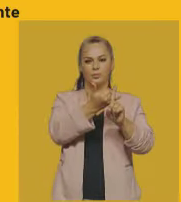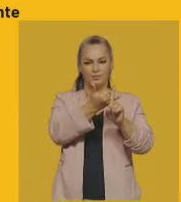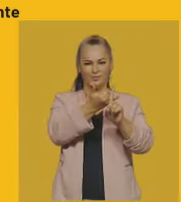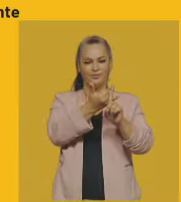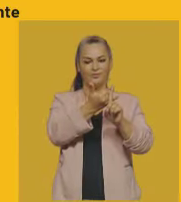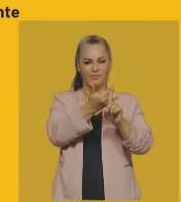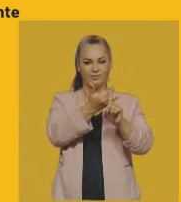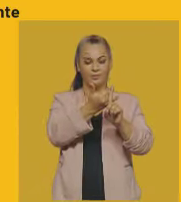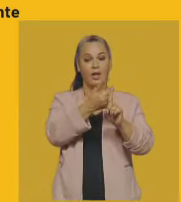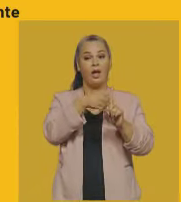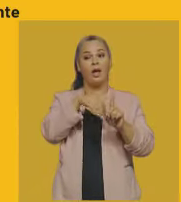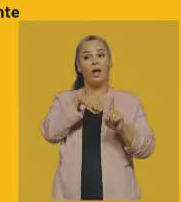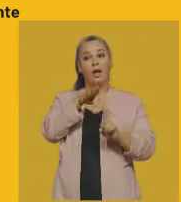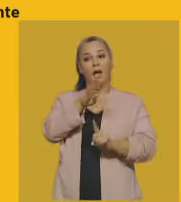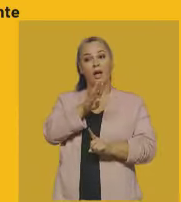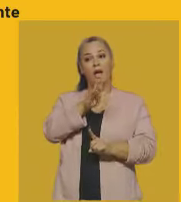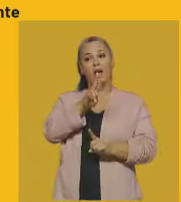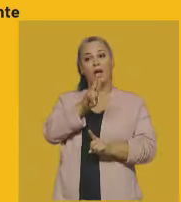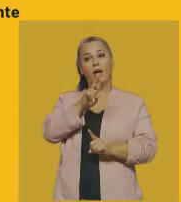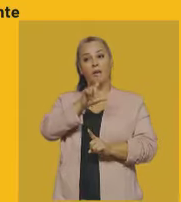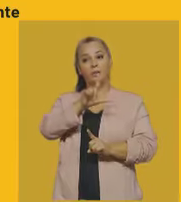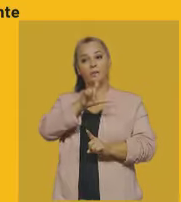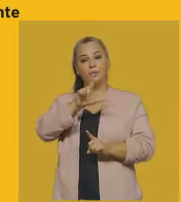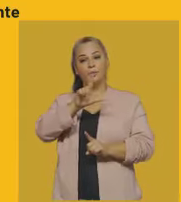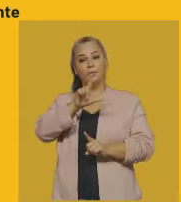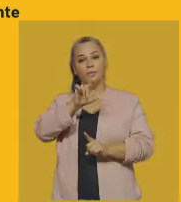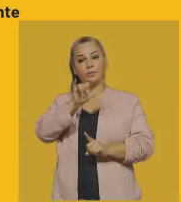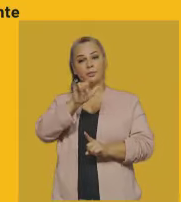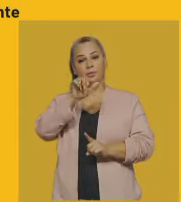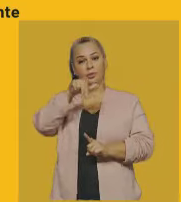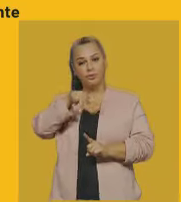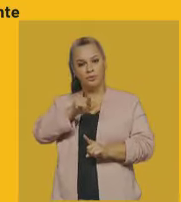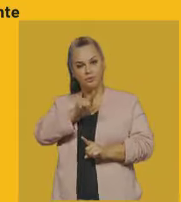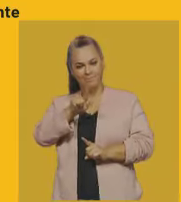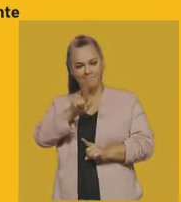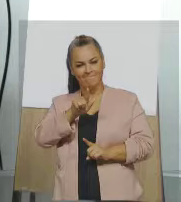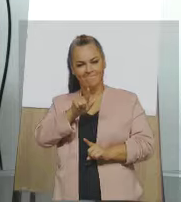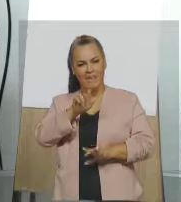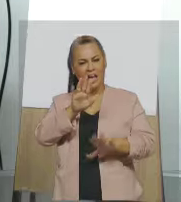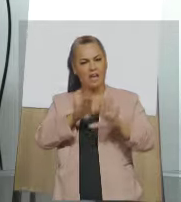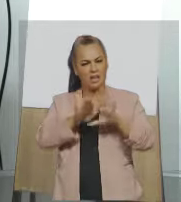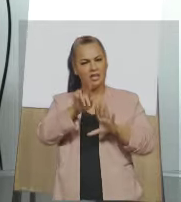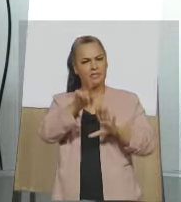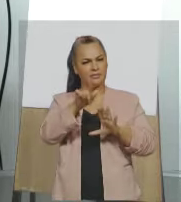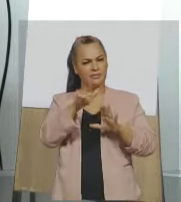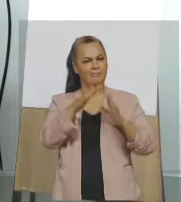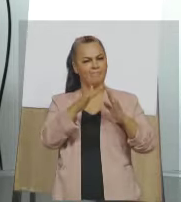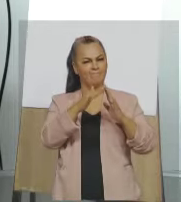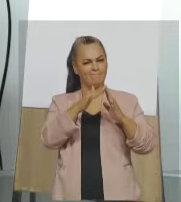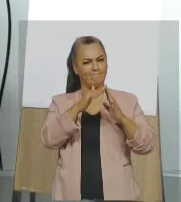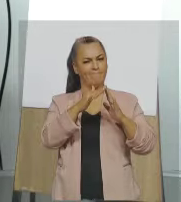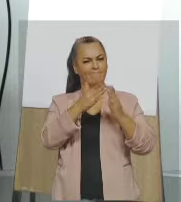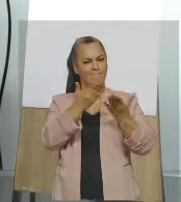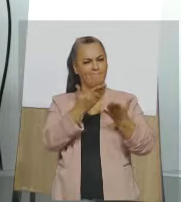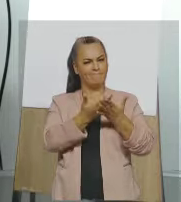né? Então, é muito provável que você já tenha sofrido bullying, né? Porque, olha, aqui no